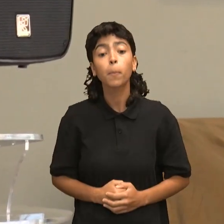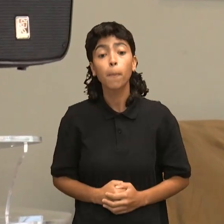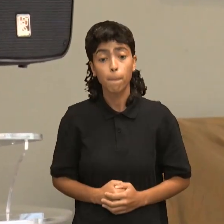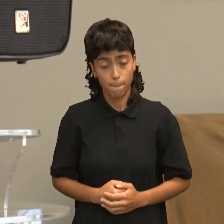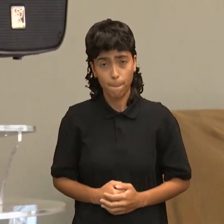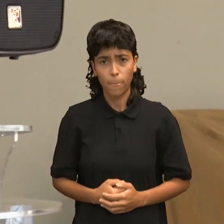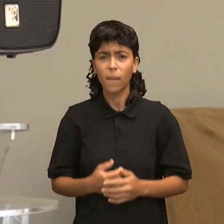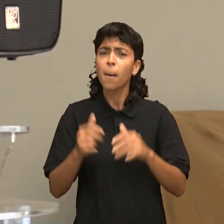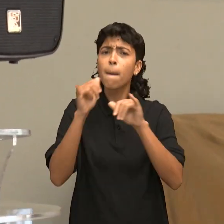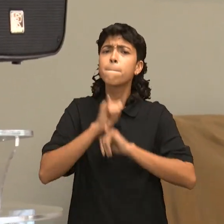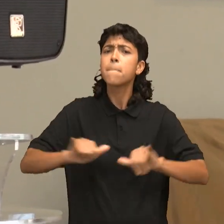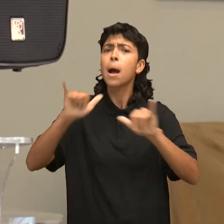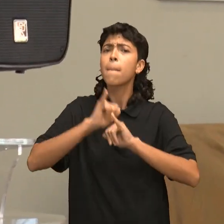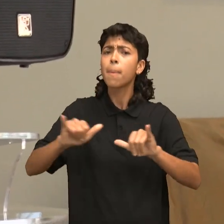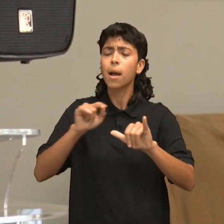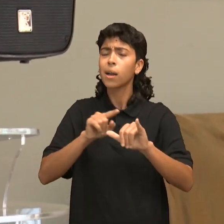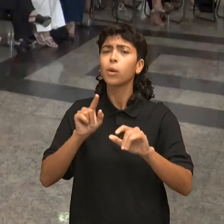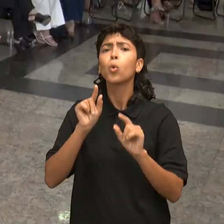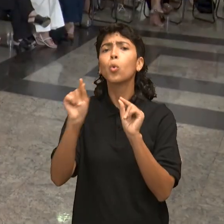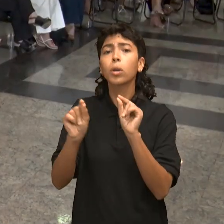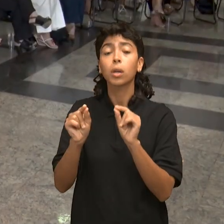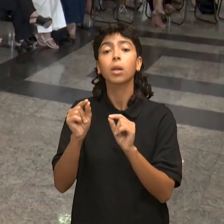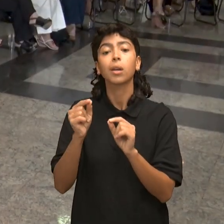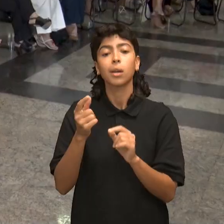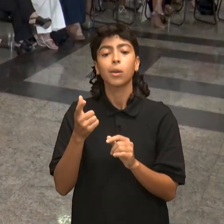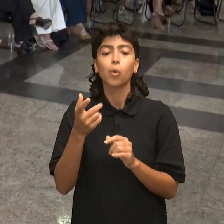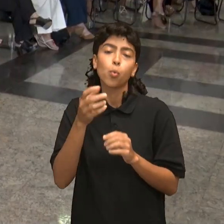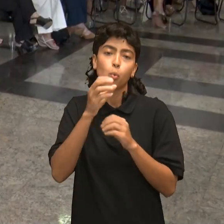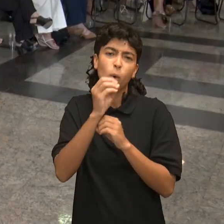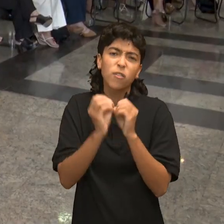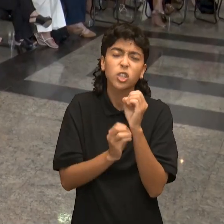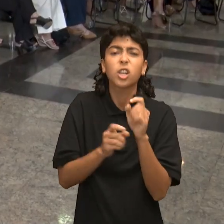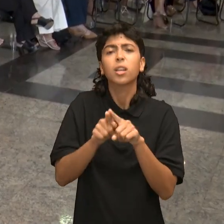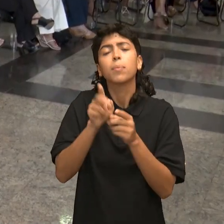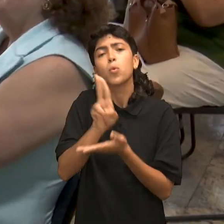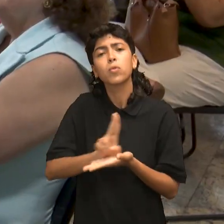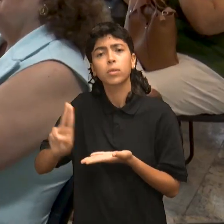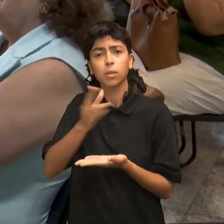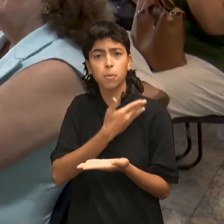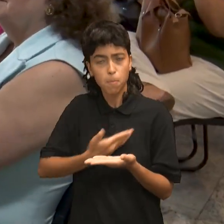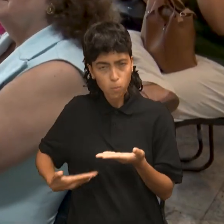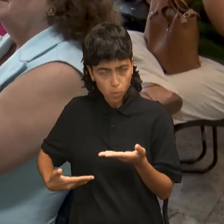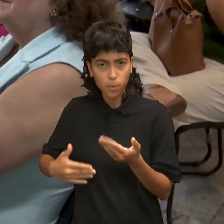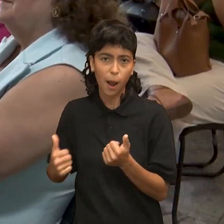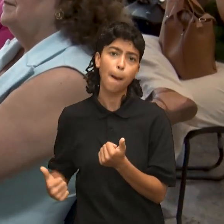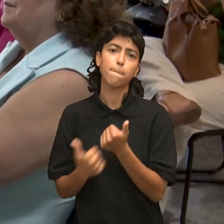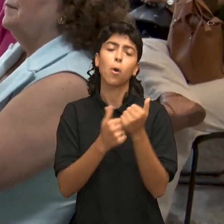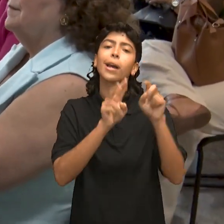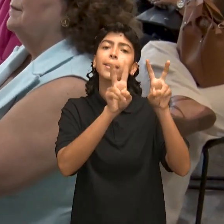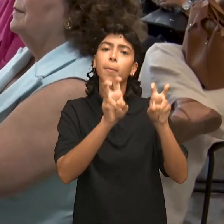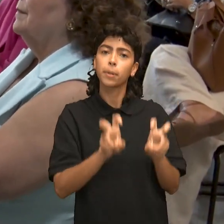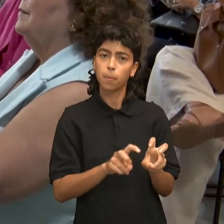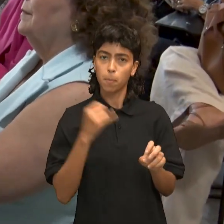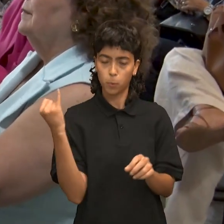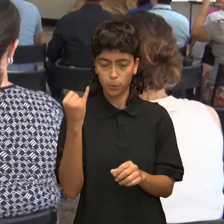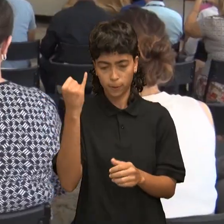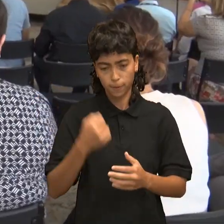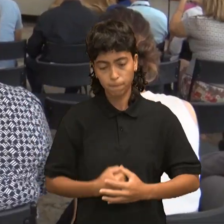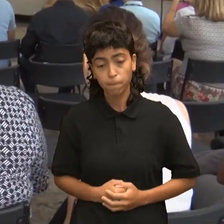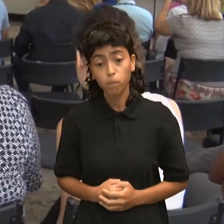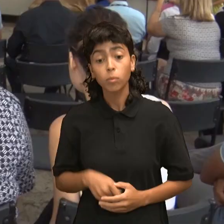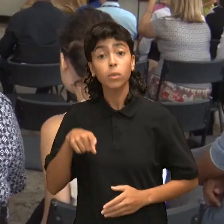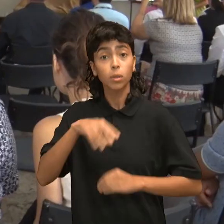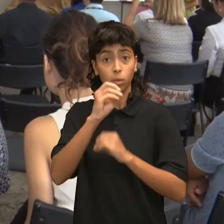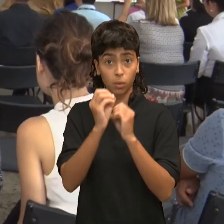representa o compromisso da universidade pública com temas urgentes na sociedade. Uma das ações desenvolvidas na UFG é